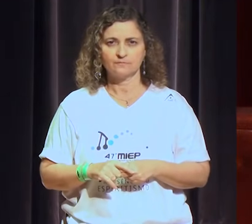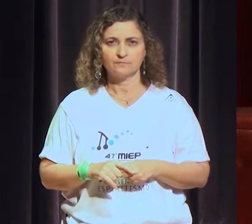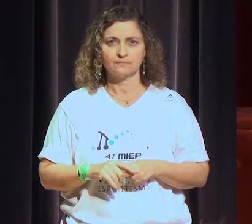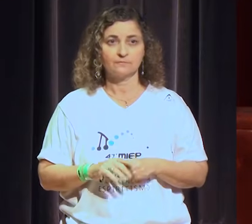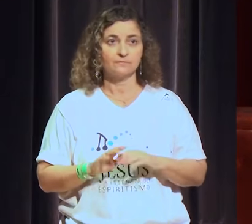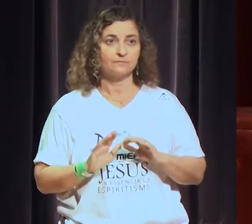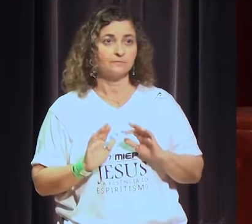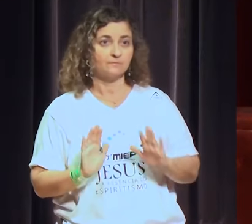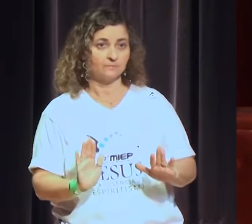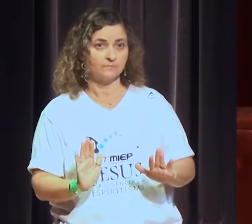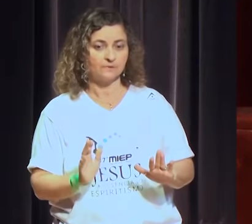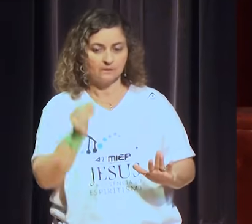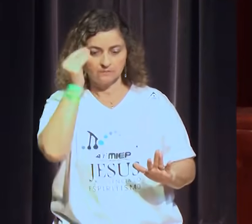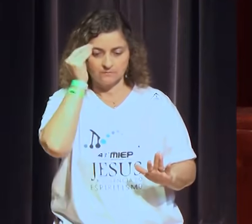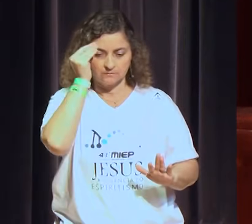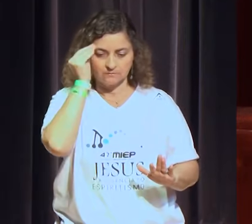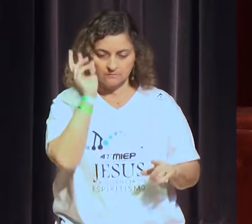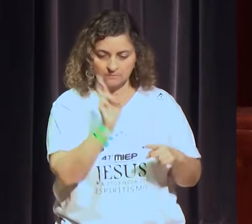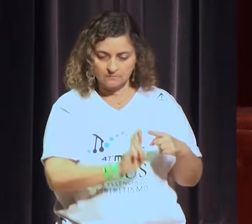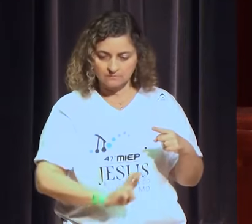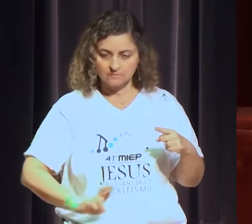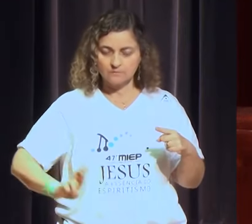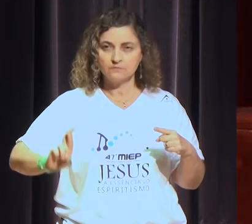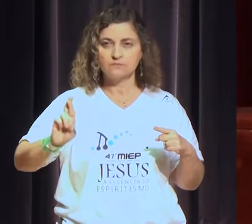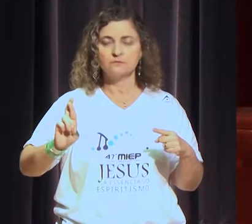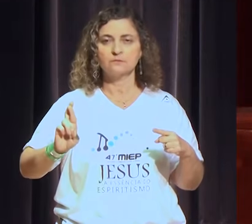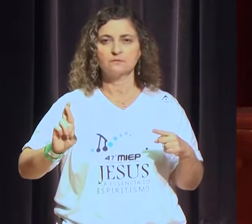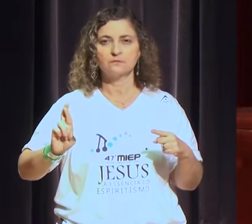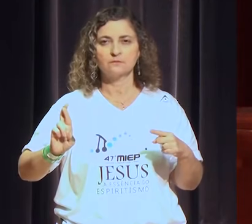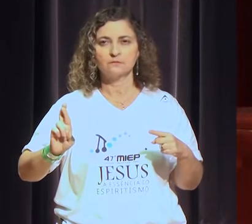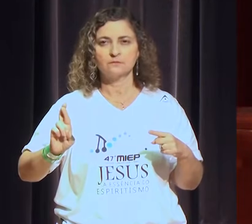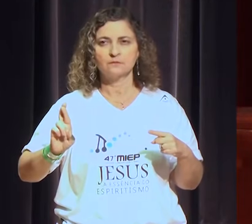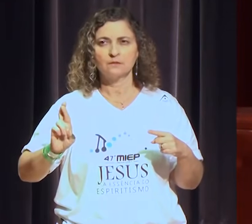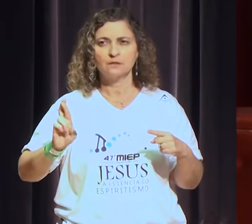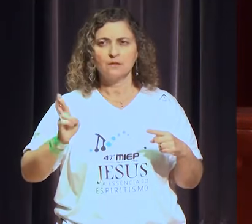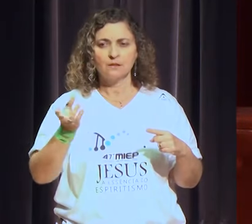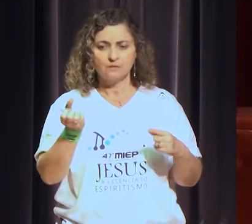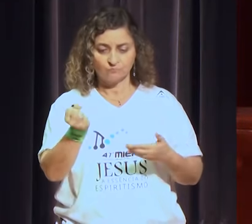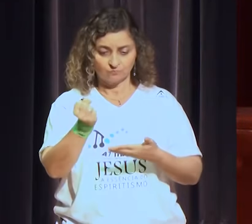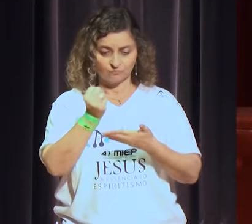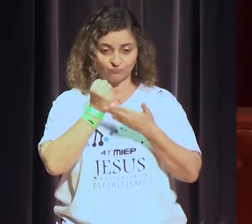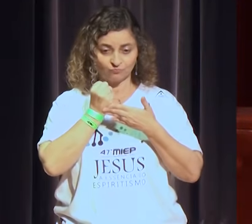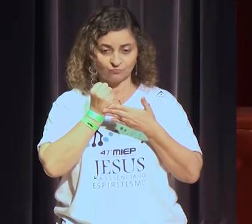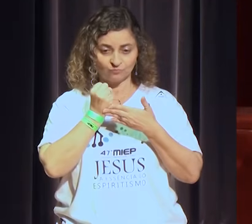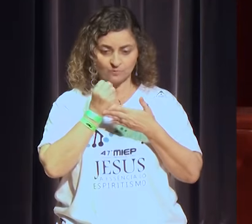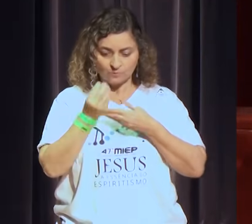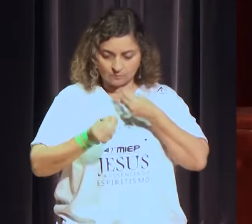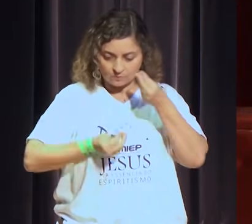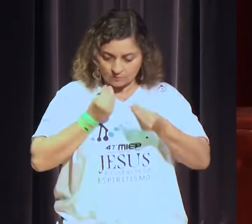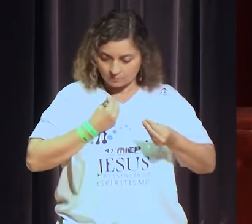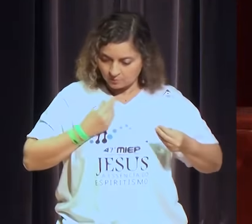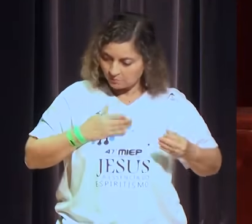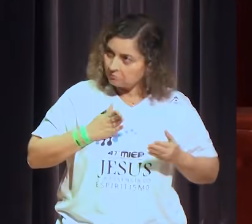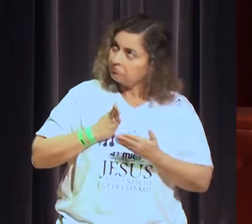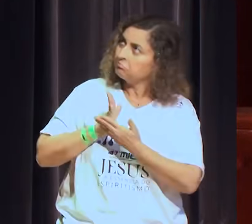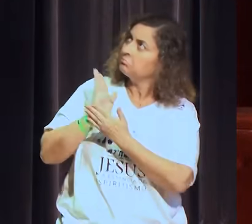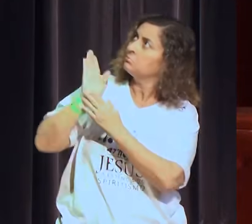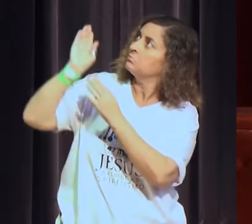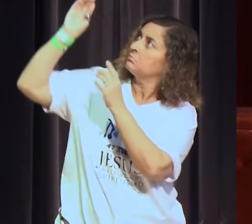Mas a experiência religiosa é uma experiência que aponta para o divino, para o